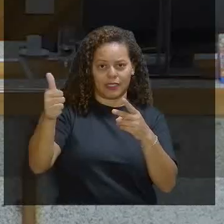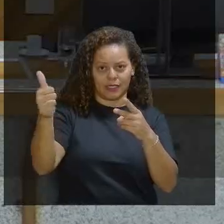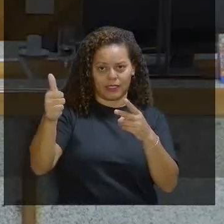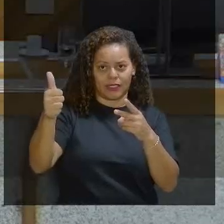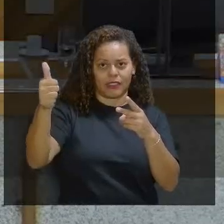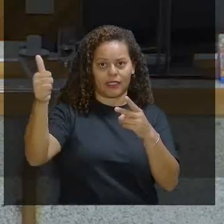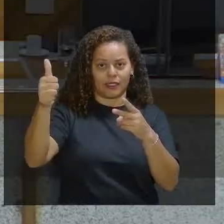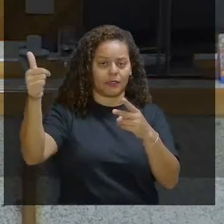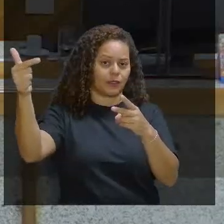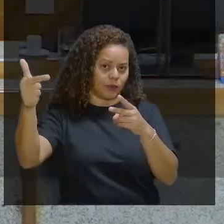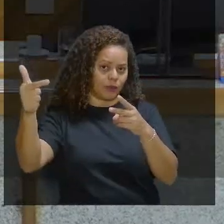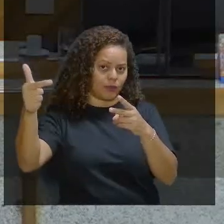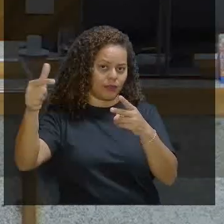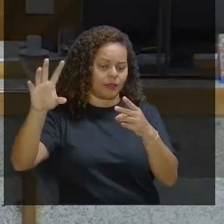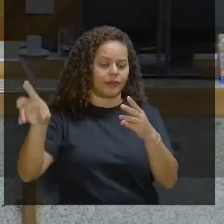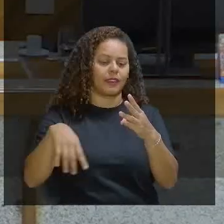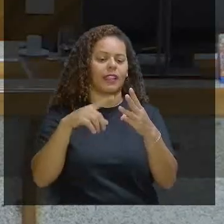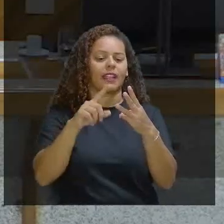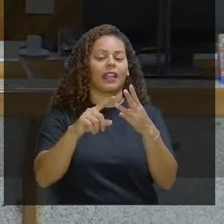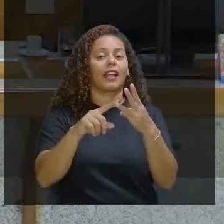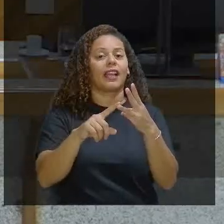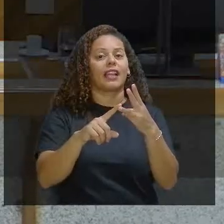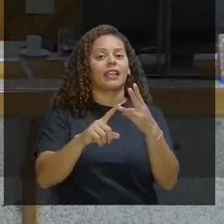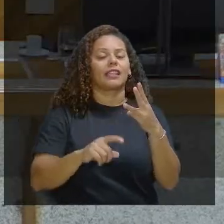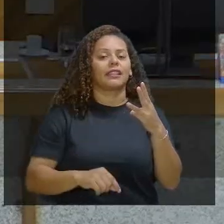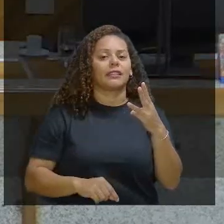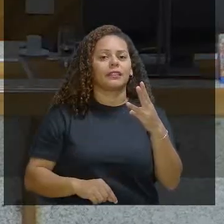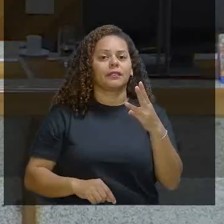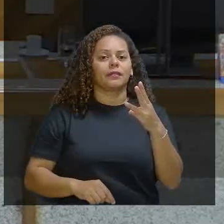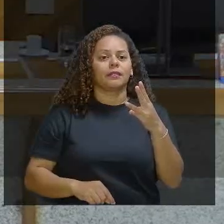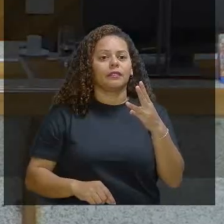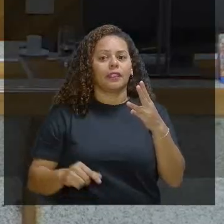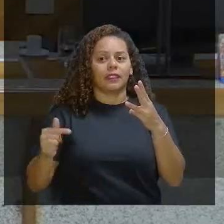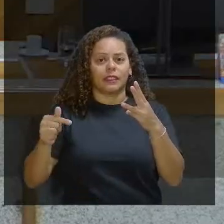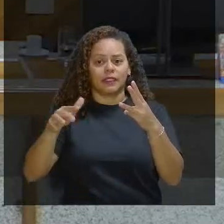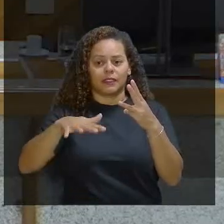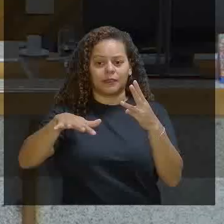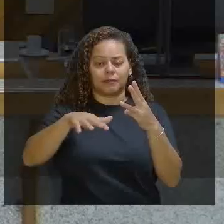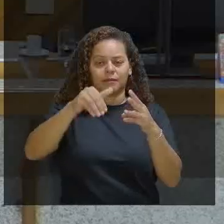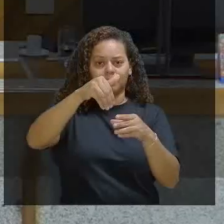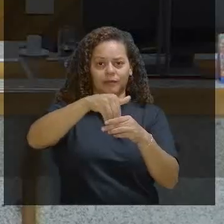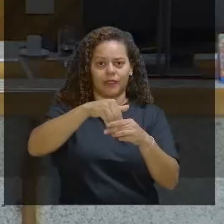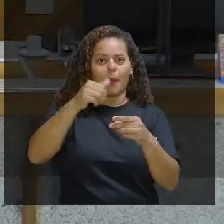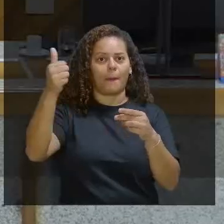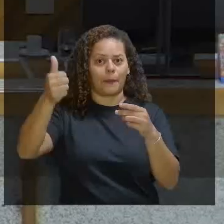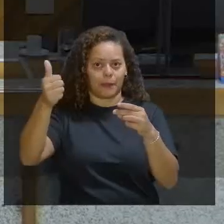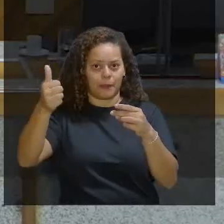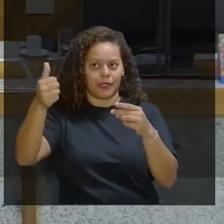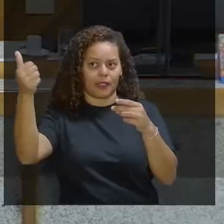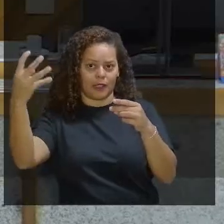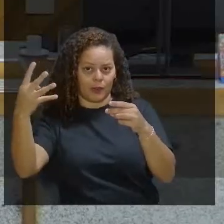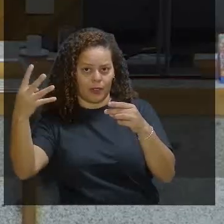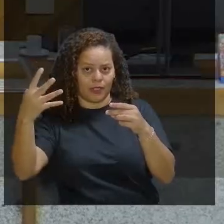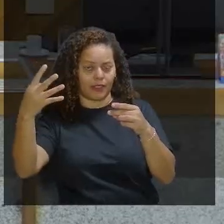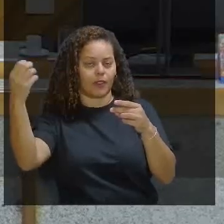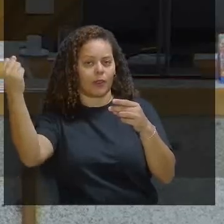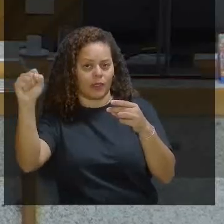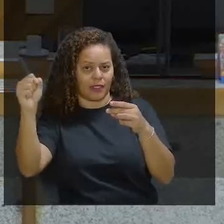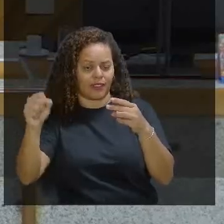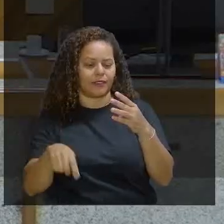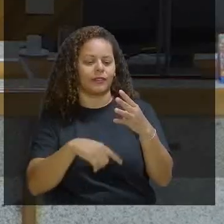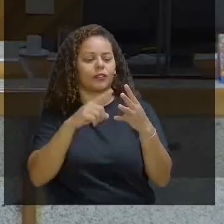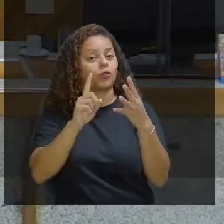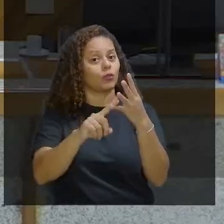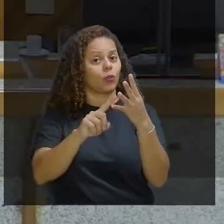a 12ª. O terceiro núcleo, que está na 7ª zona eleitoral, inclui a 1ª, a 4ª e a 8ª. E o